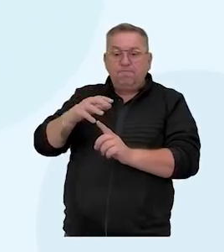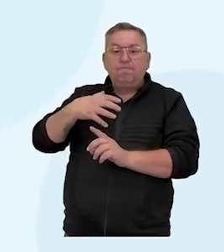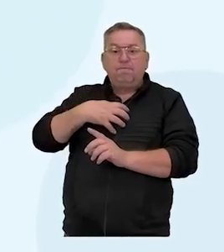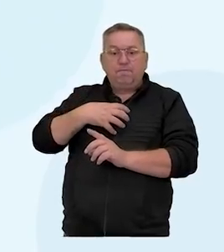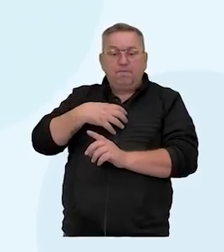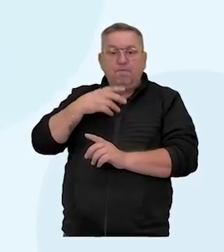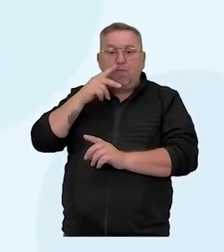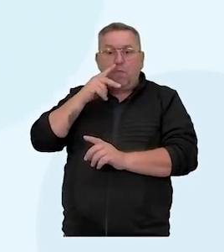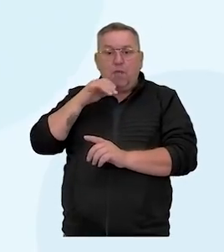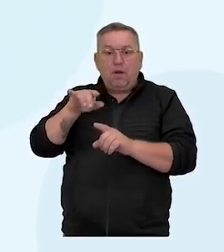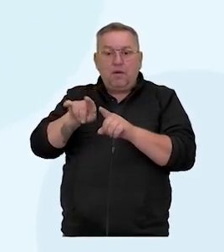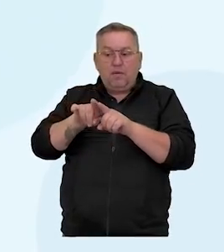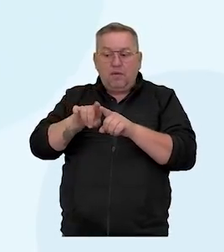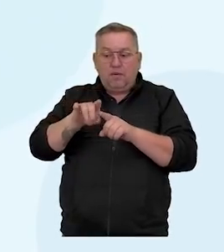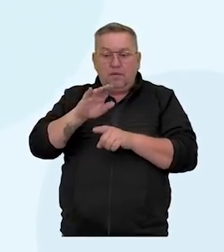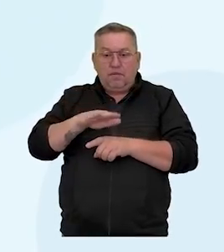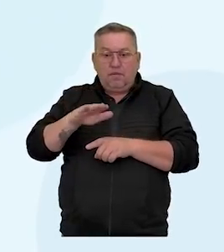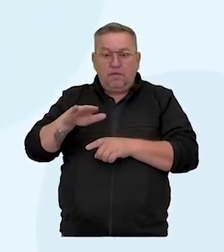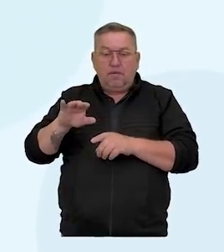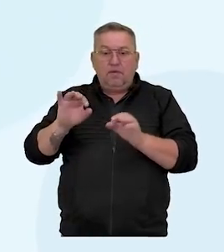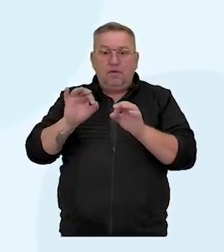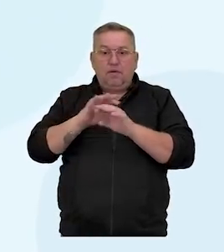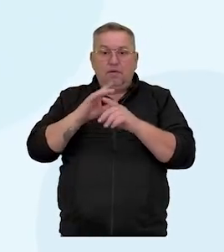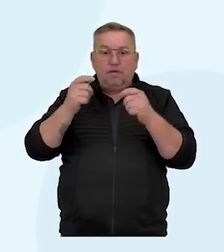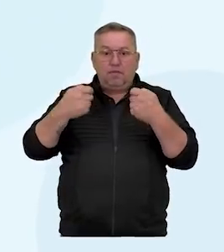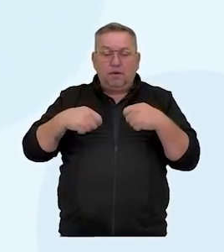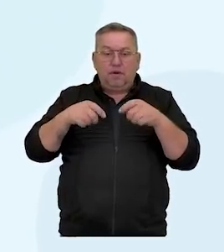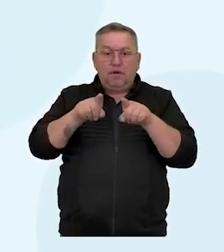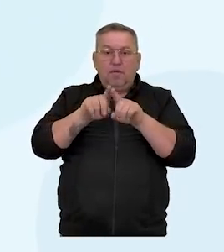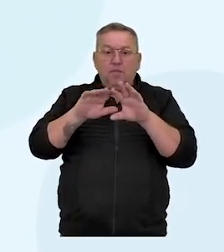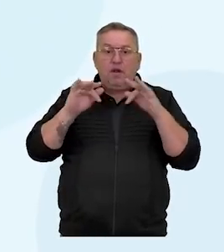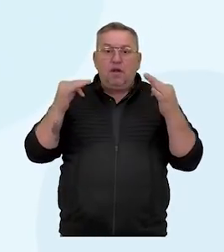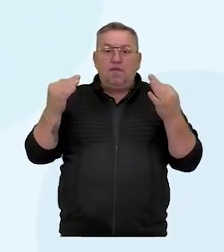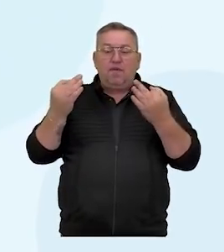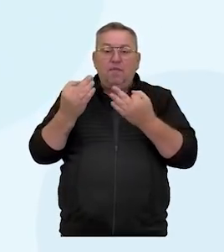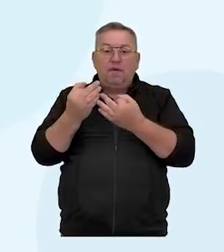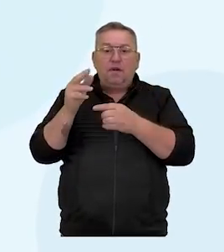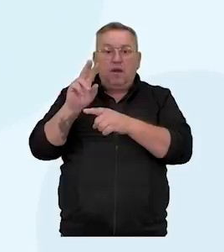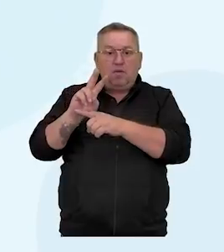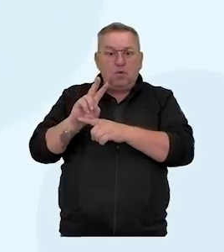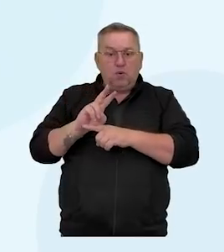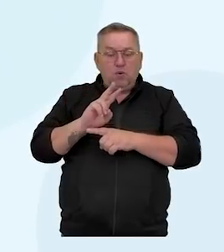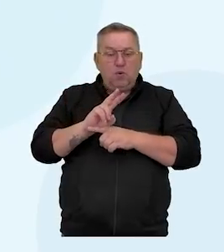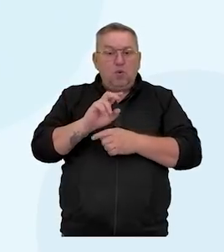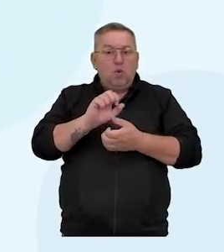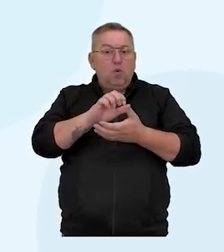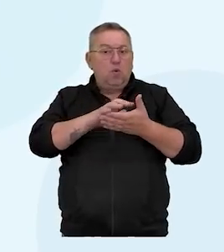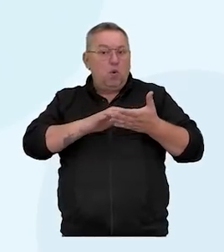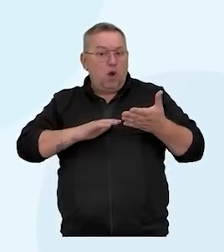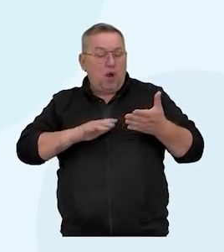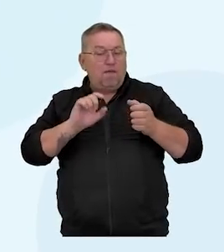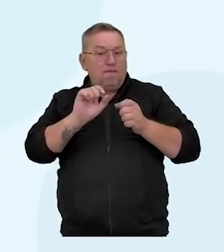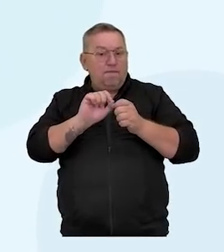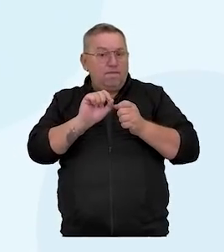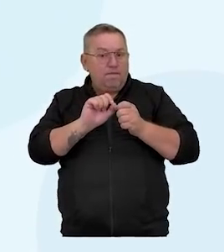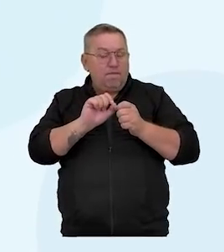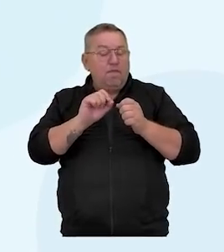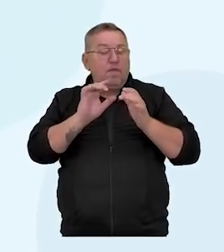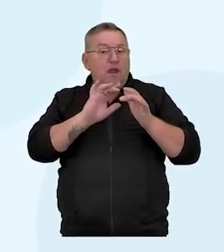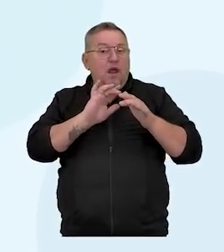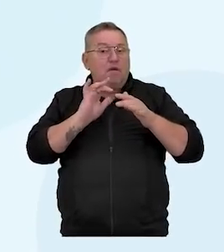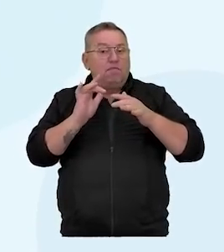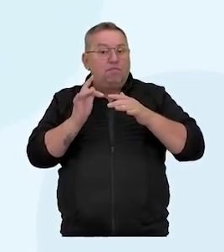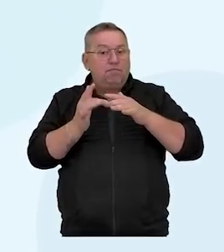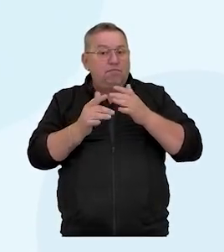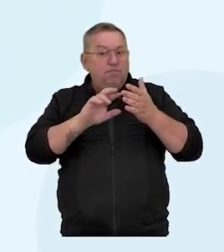dos pais em suas crianças e a necessidade da família monitorar as atividades dos pequenos nas redes